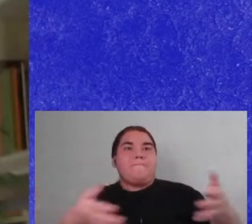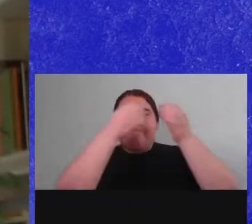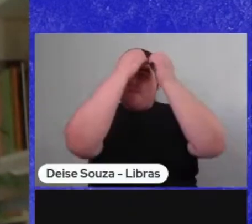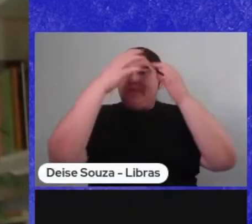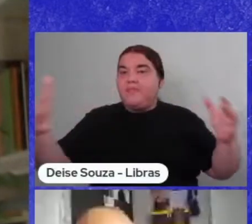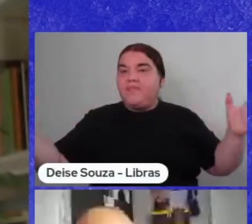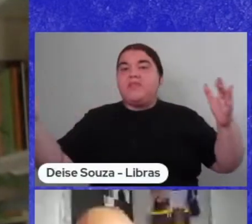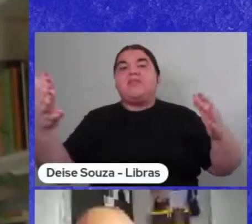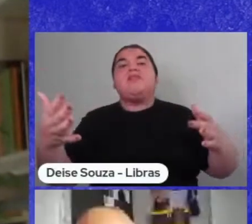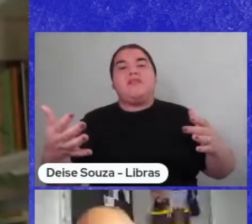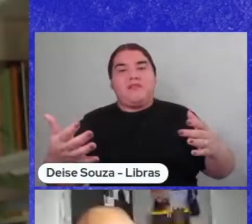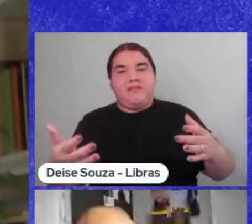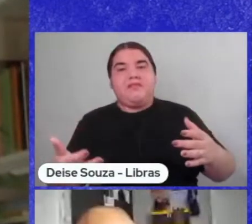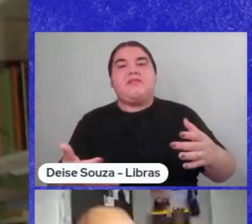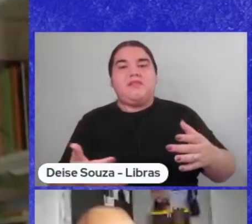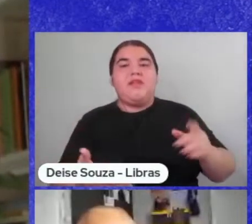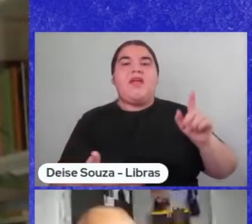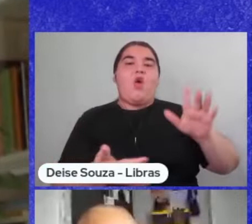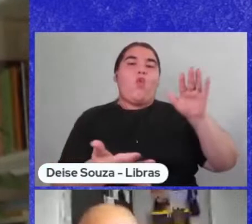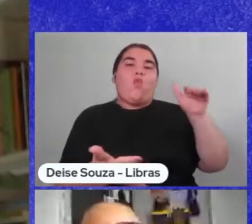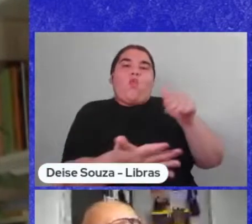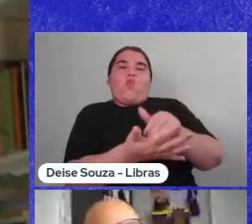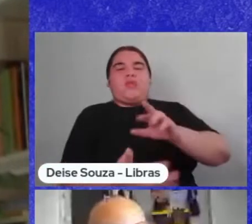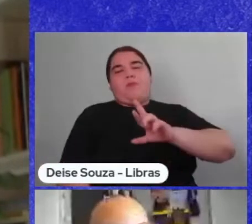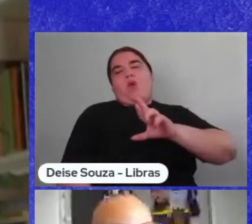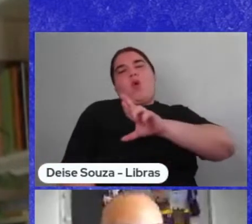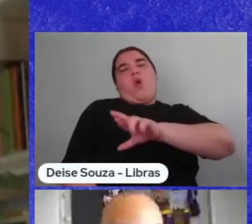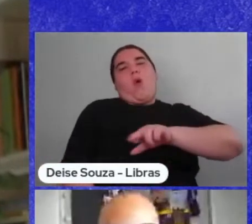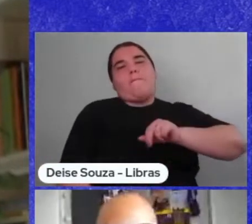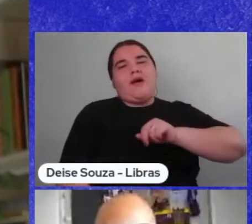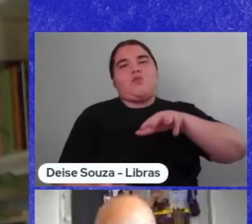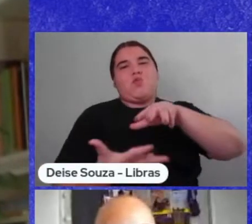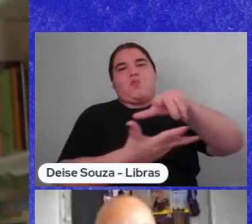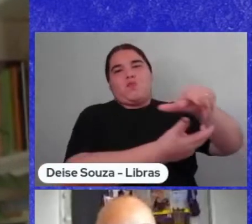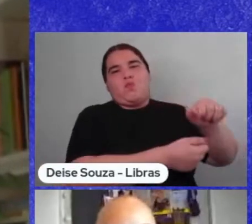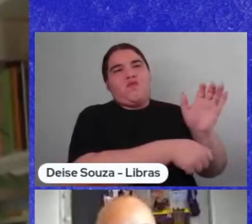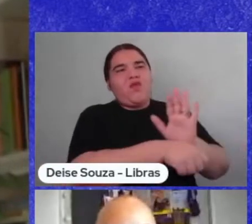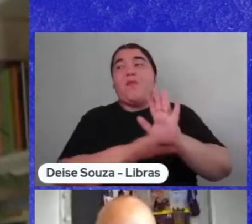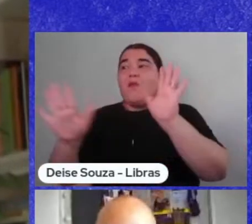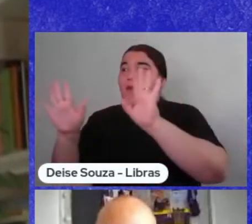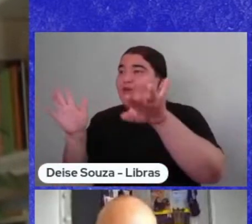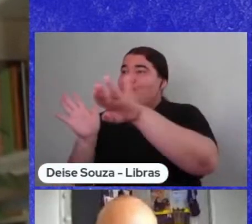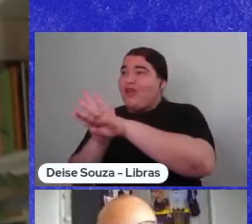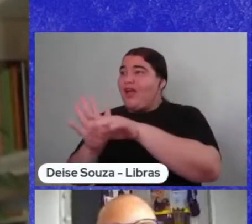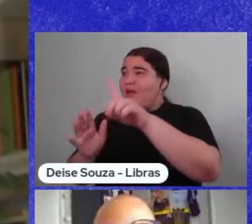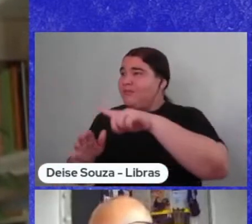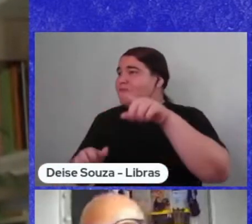chegou. Ele estava vindo no. Chegou. Oi, tá me ouvindo? Tudo bem?